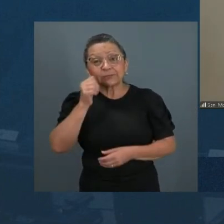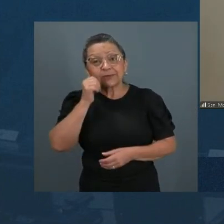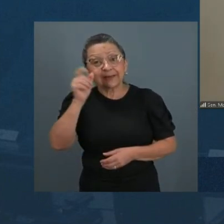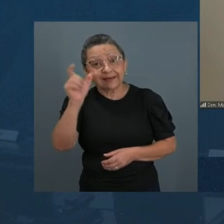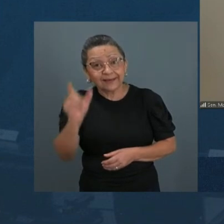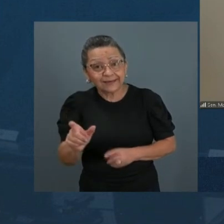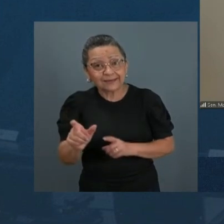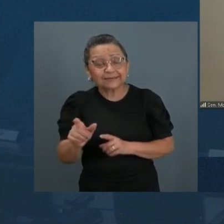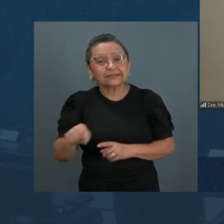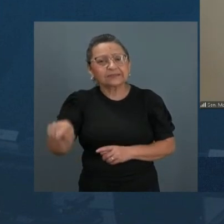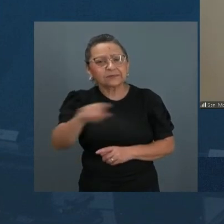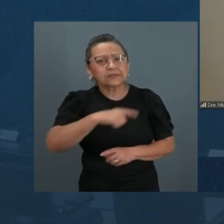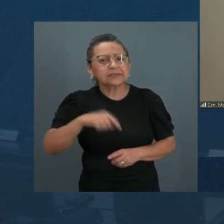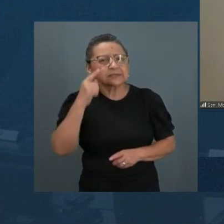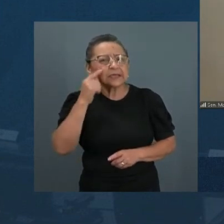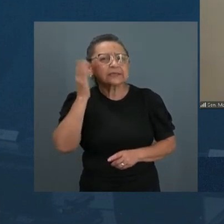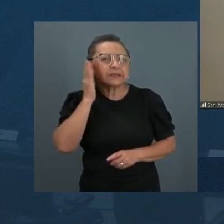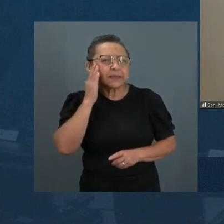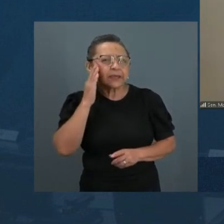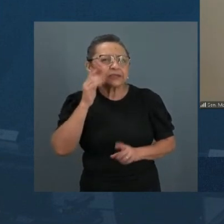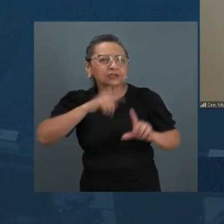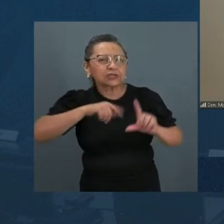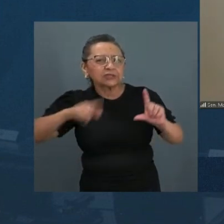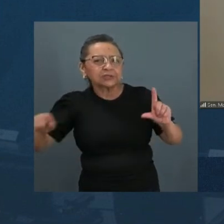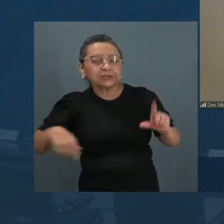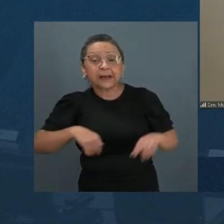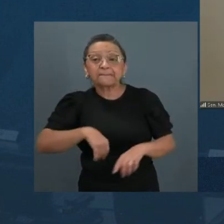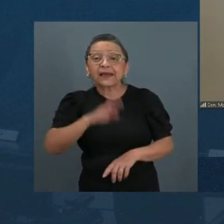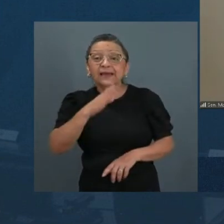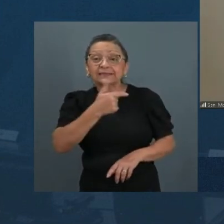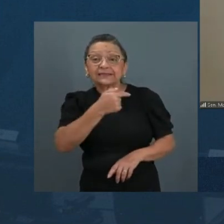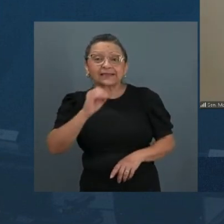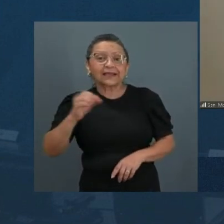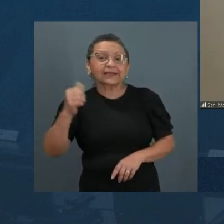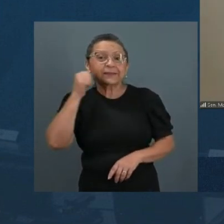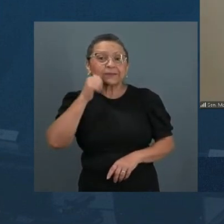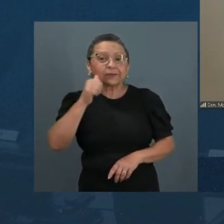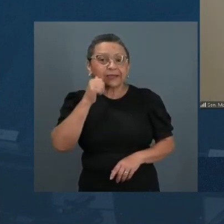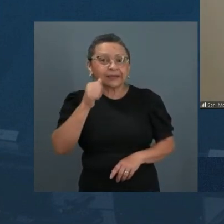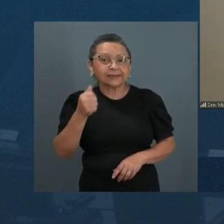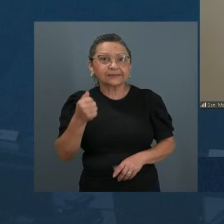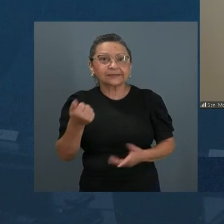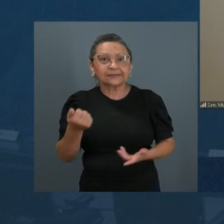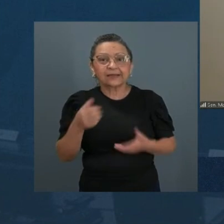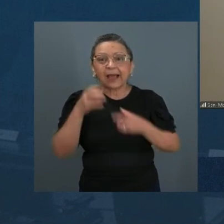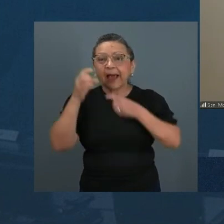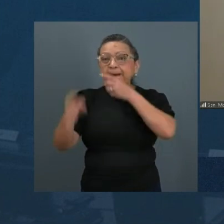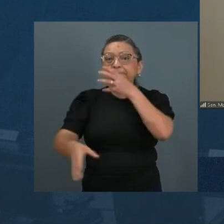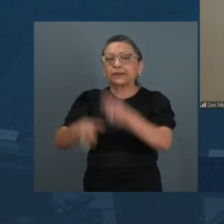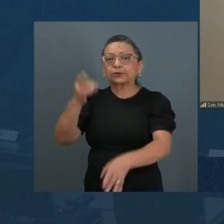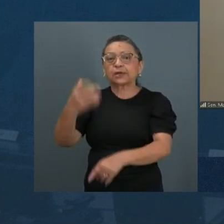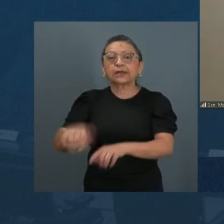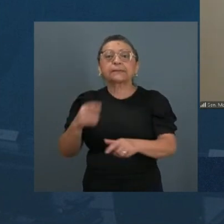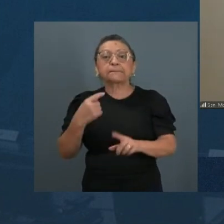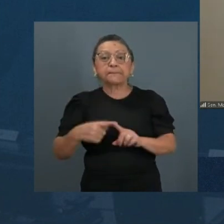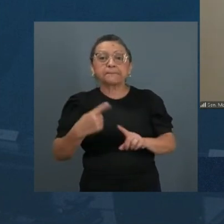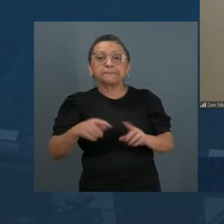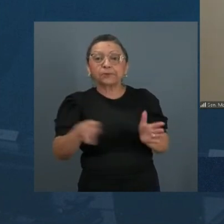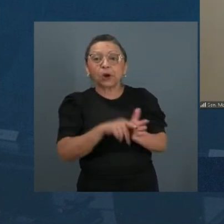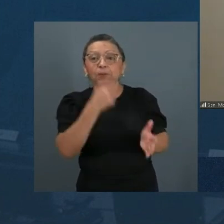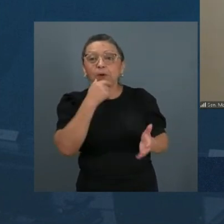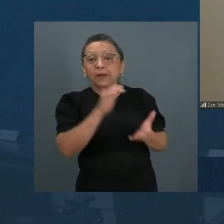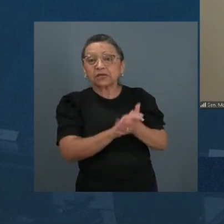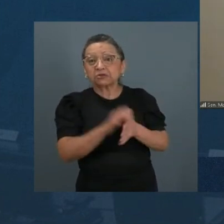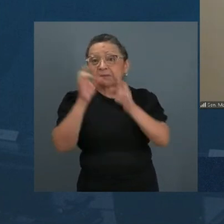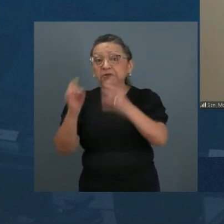mulheres, se vocês quiserem números, mais de 70 mulheres são abandonadas por seus maridos